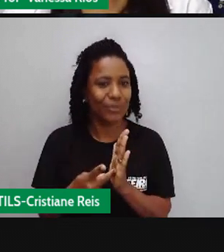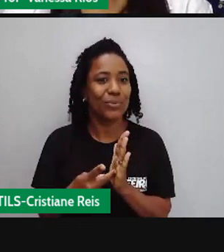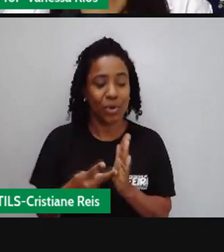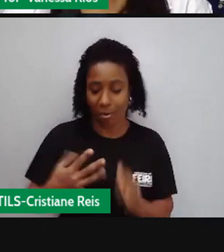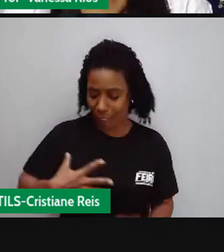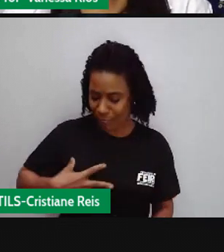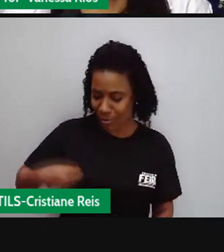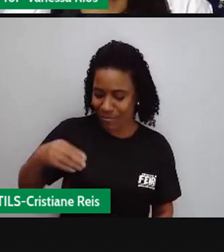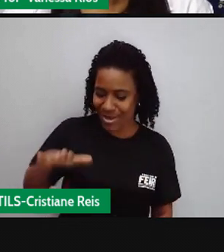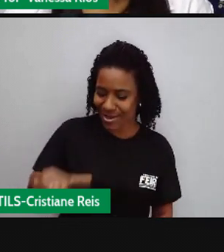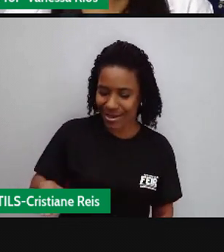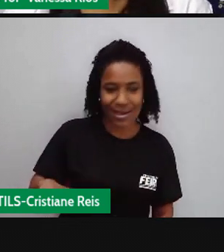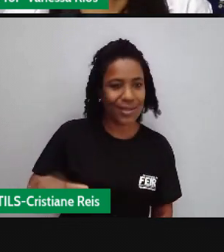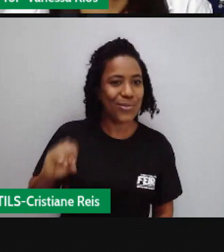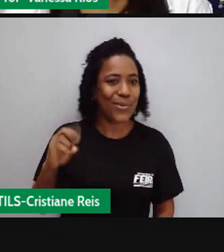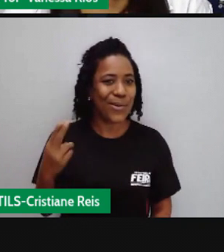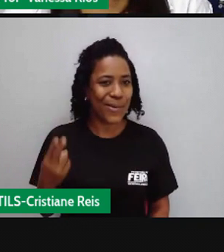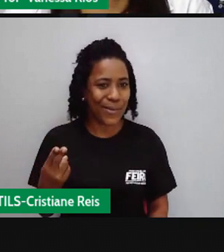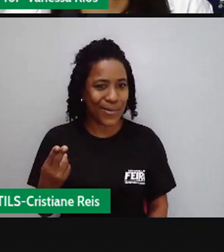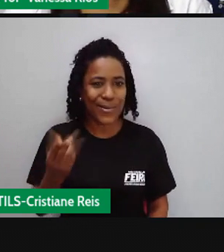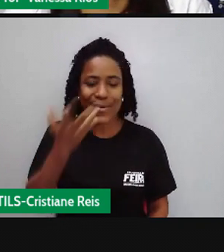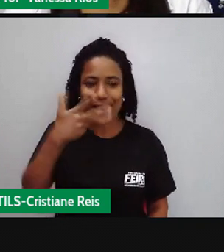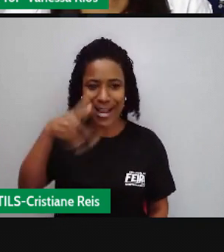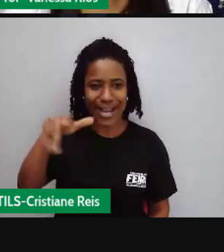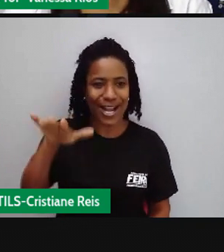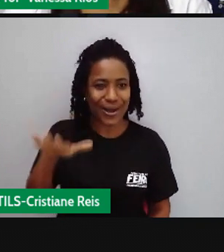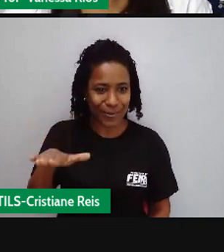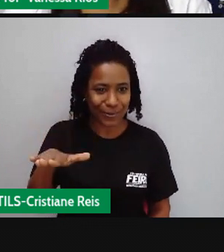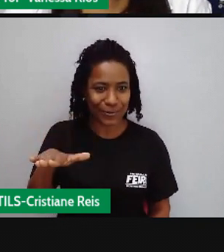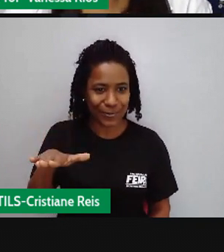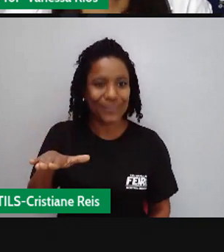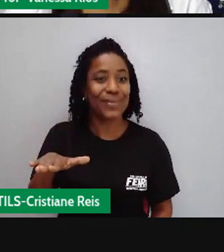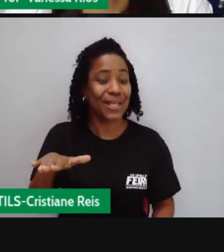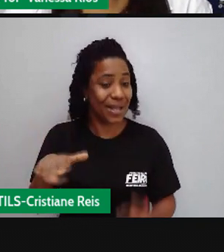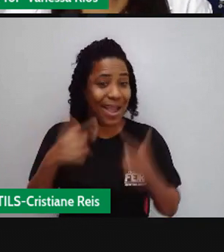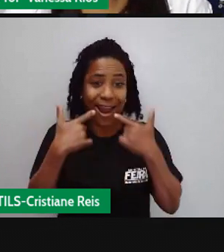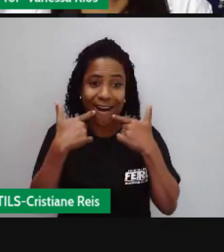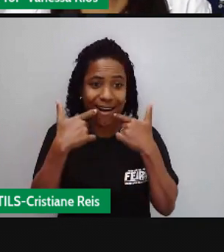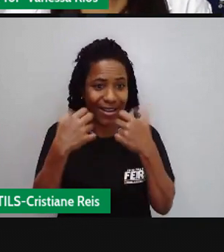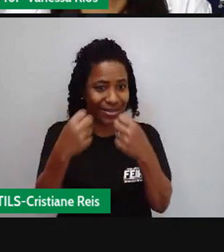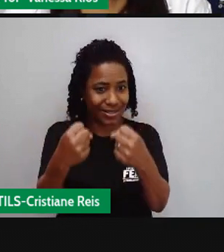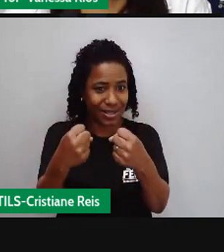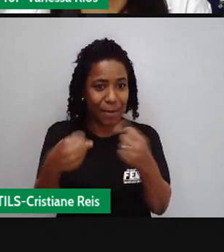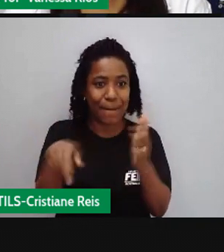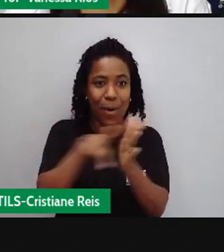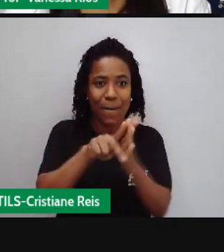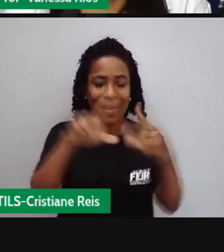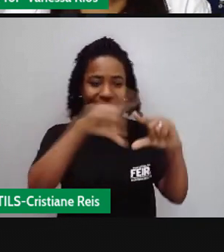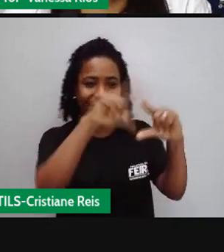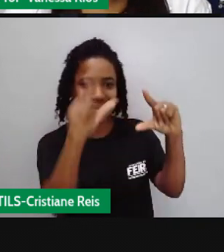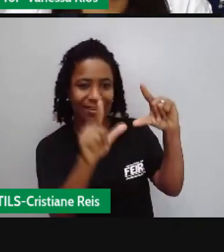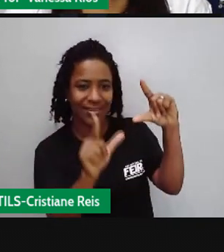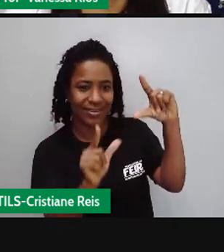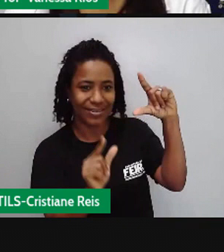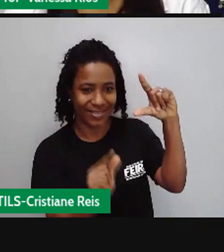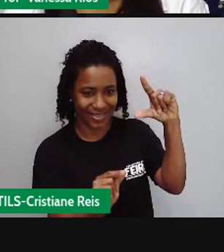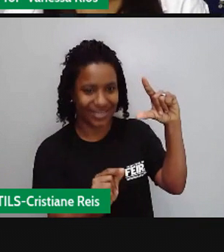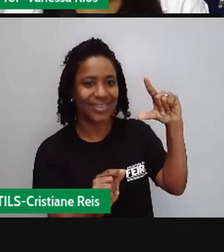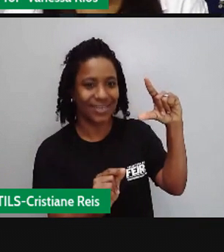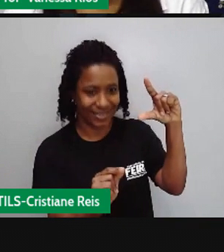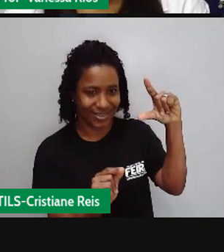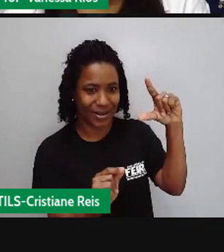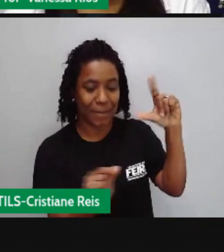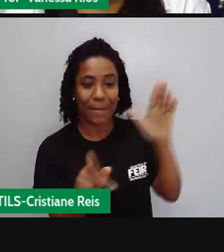é uma das línguas bantas da família linguística nígero-congolesa, mais faladas em Angola,